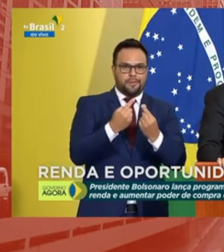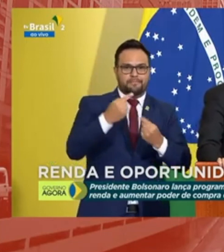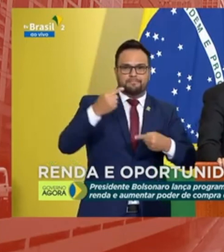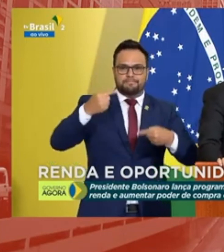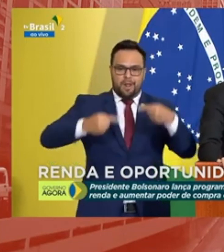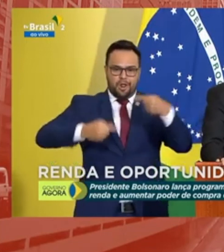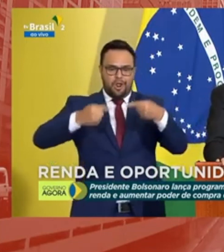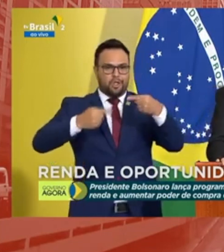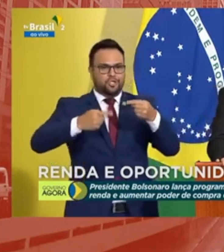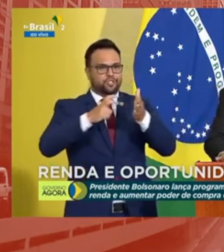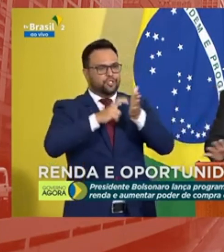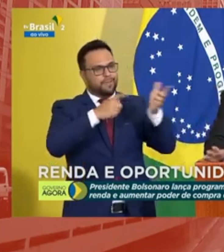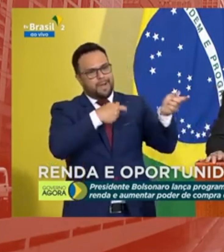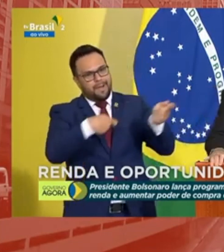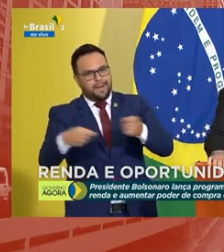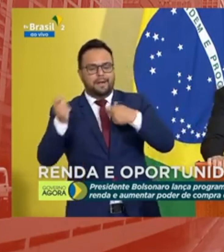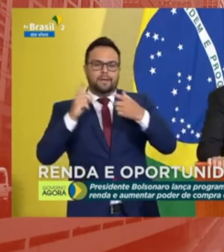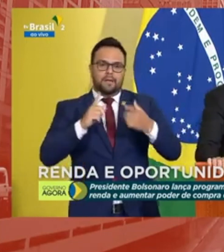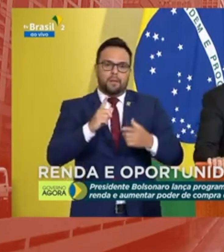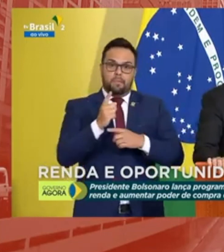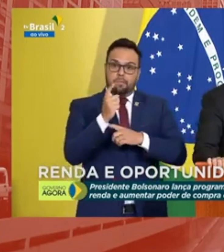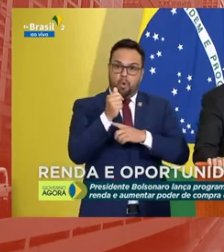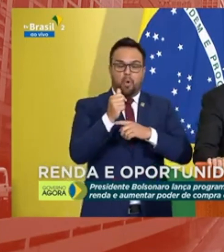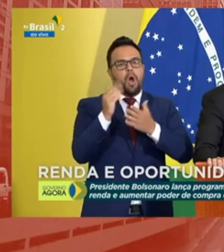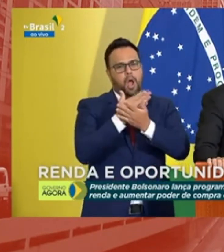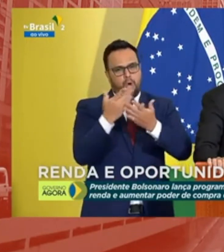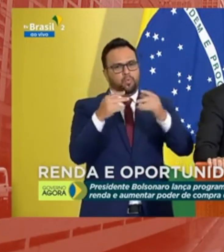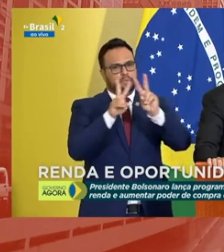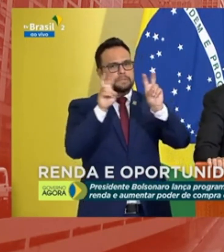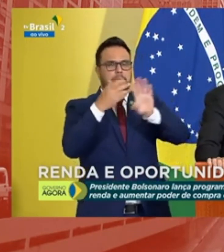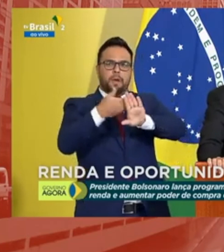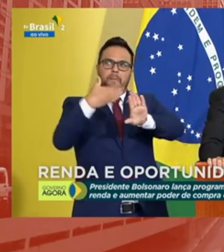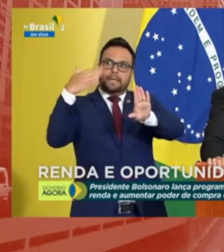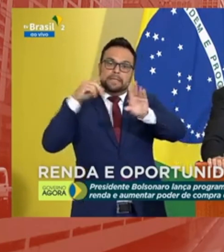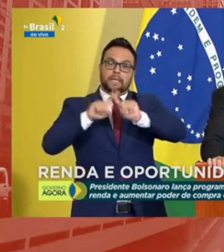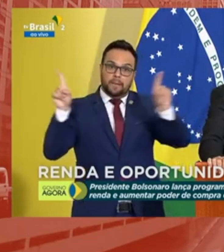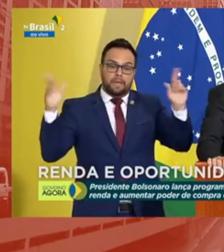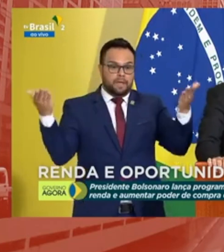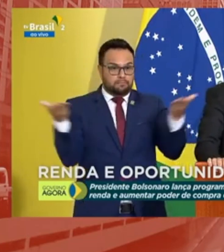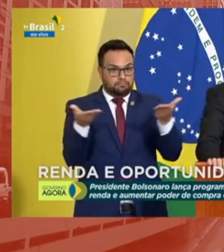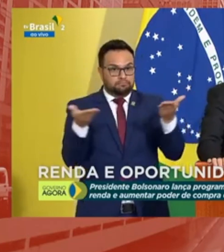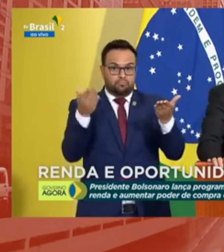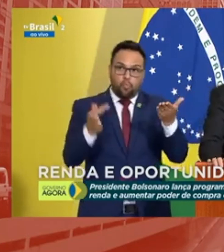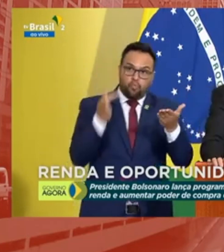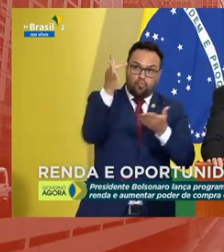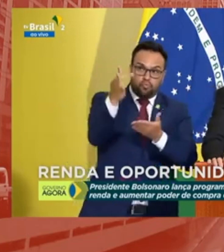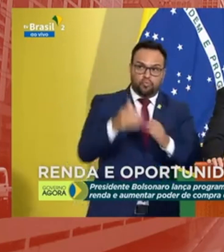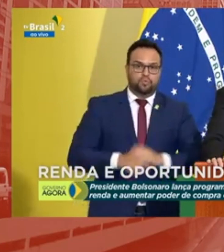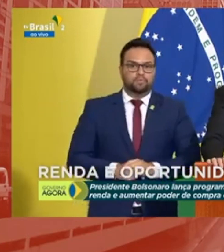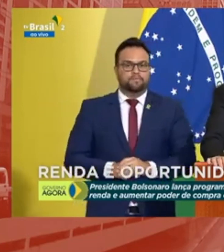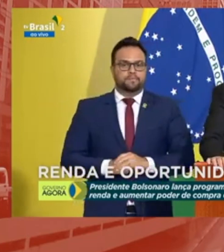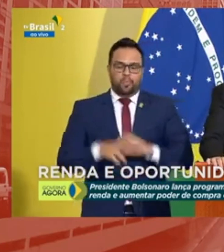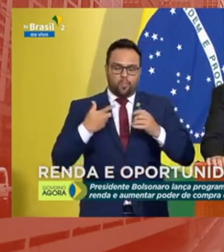eu não me engano é os ministros usando jatinhos da FAB para ir para outros estados fazerem campanha seja a pessoa os candidatos que o estado